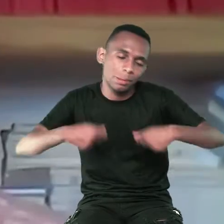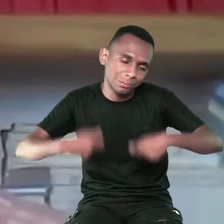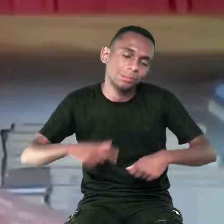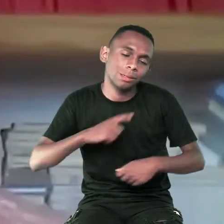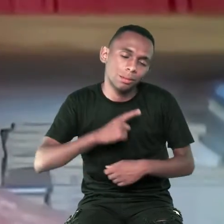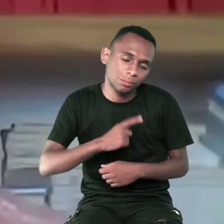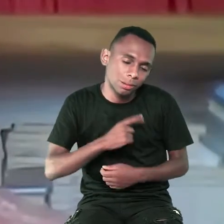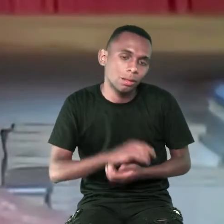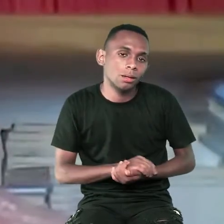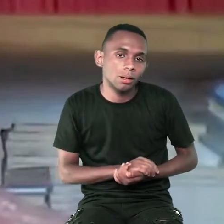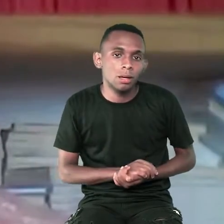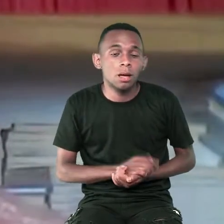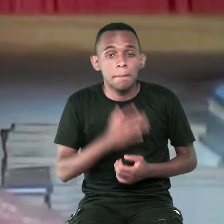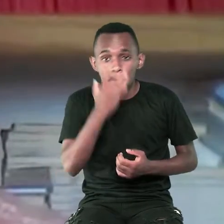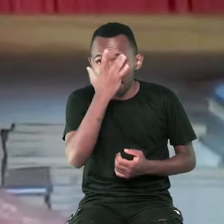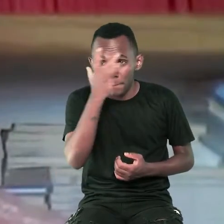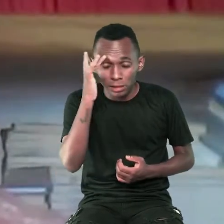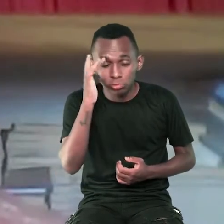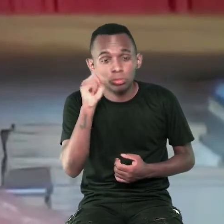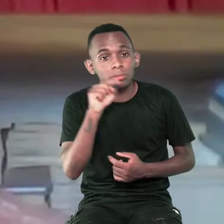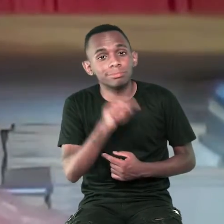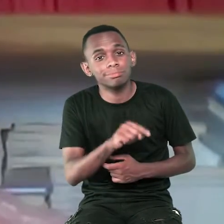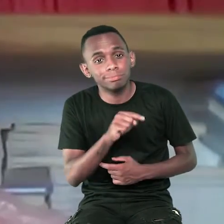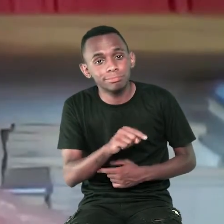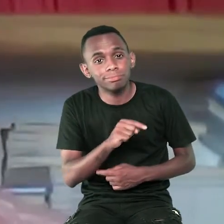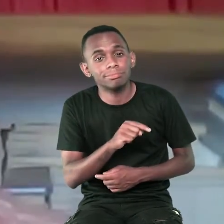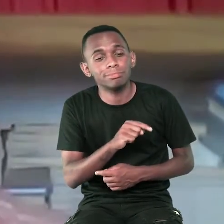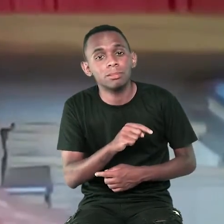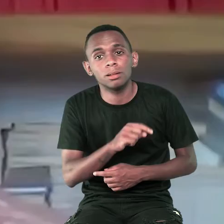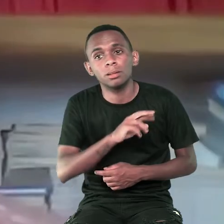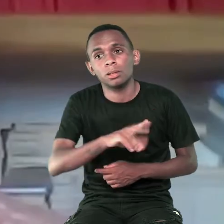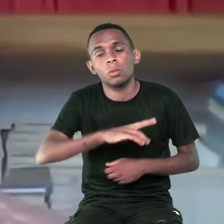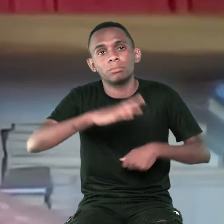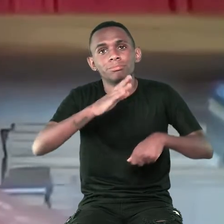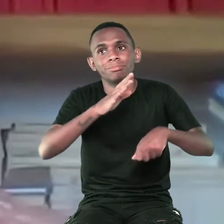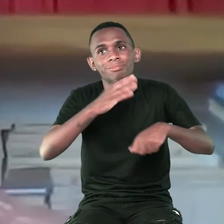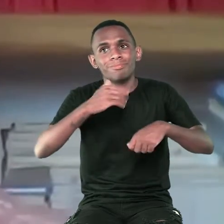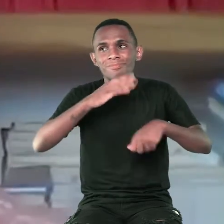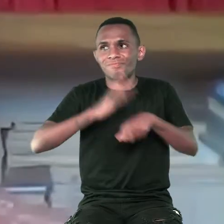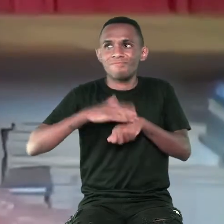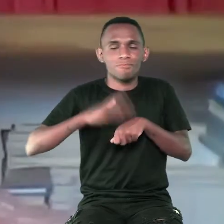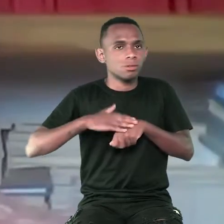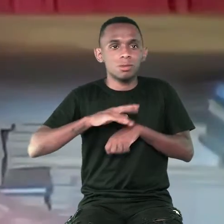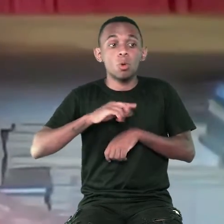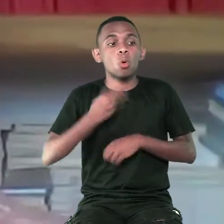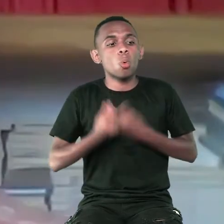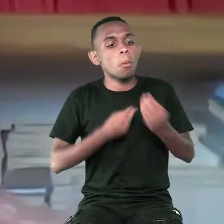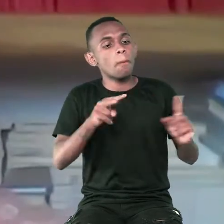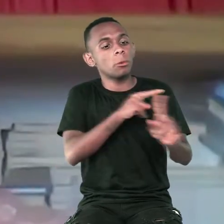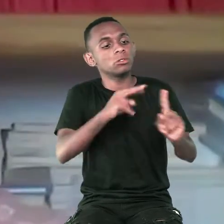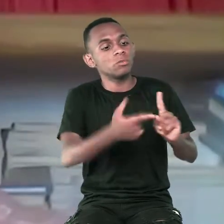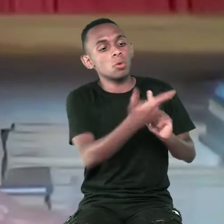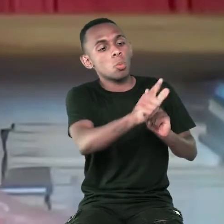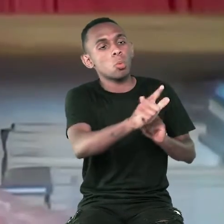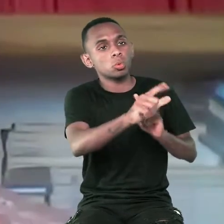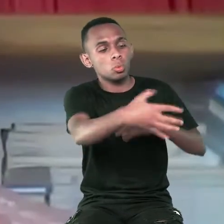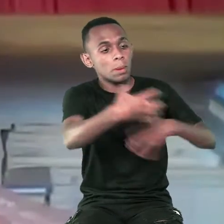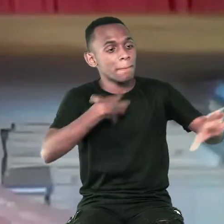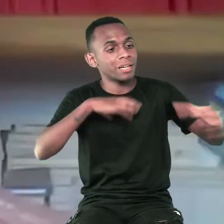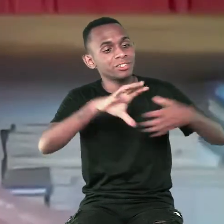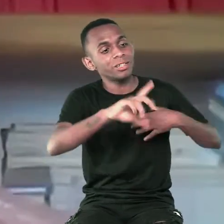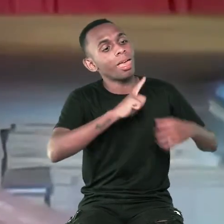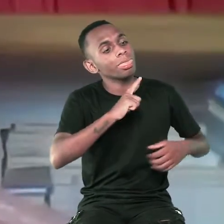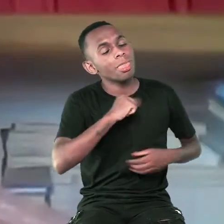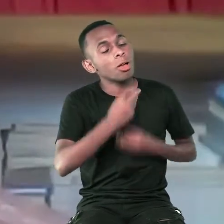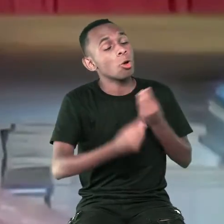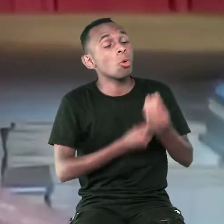ter por uma pessoa que não é você, né, como olhar o outro, como respeitar o outro, né,